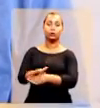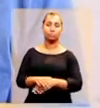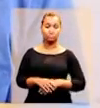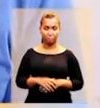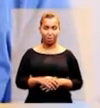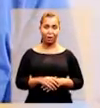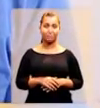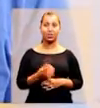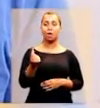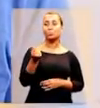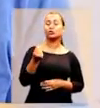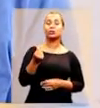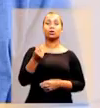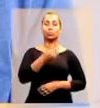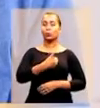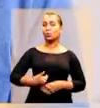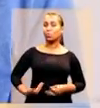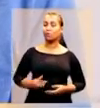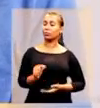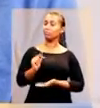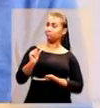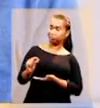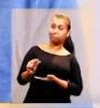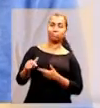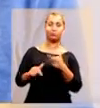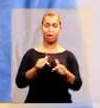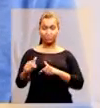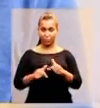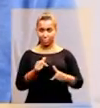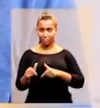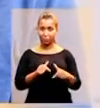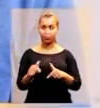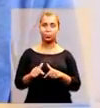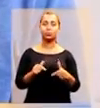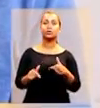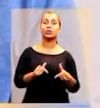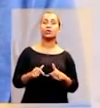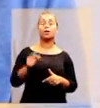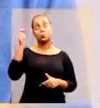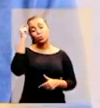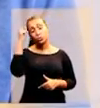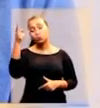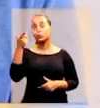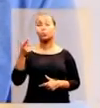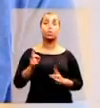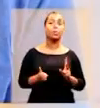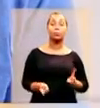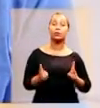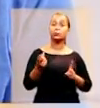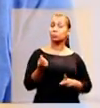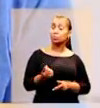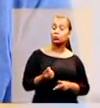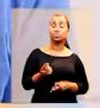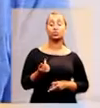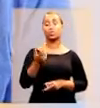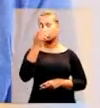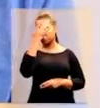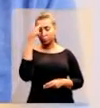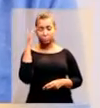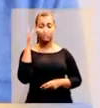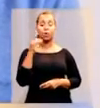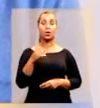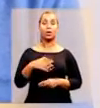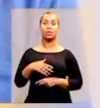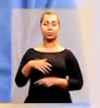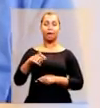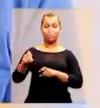isso? O subsídio que o governo dá para os trabalhadores da área da cultura é o mesmo subsídio que ele dá para o